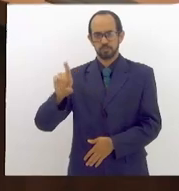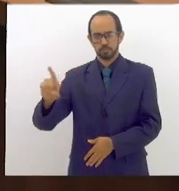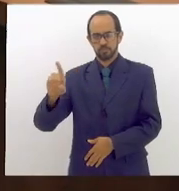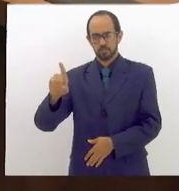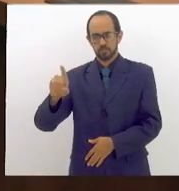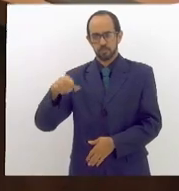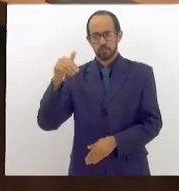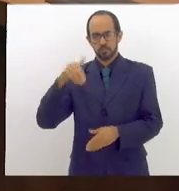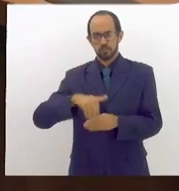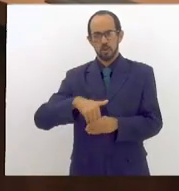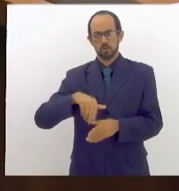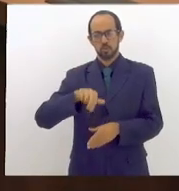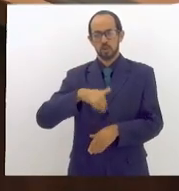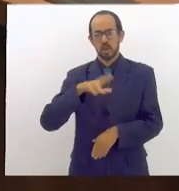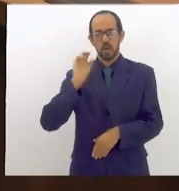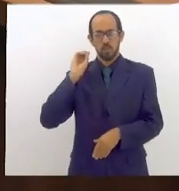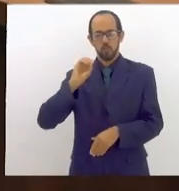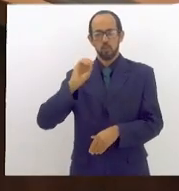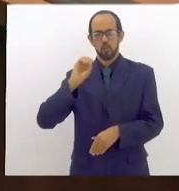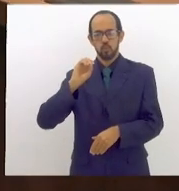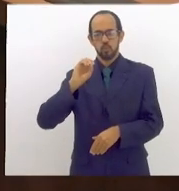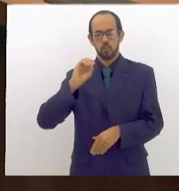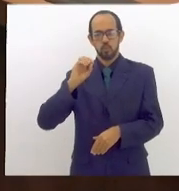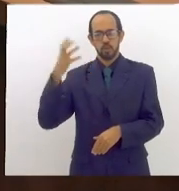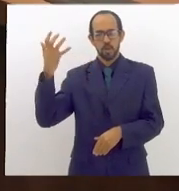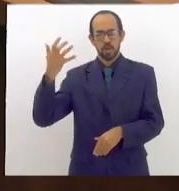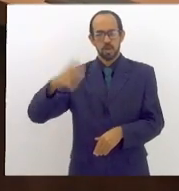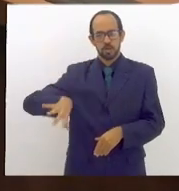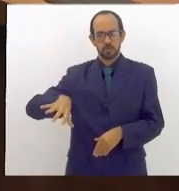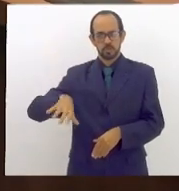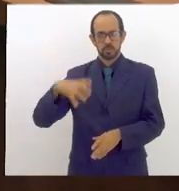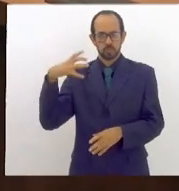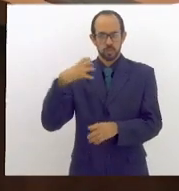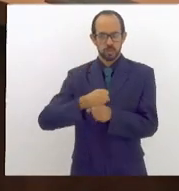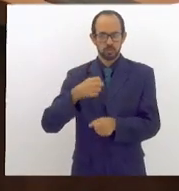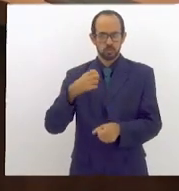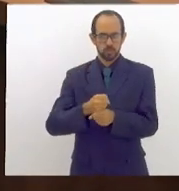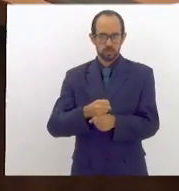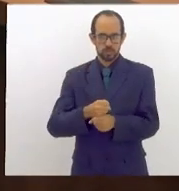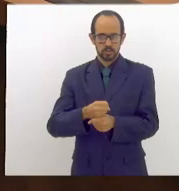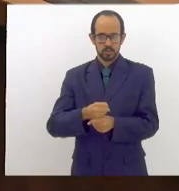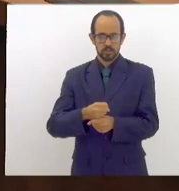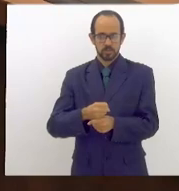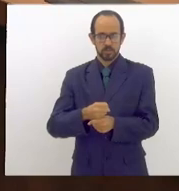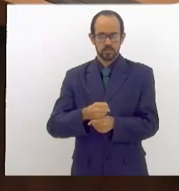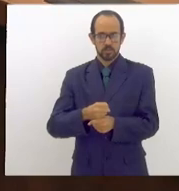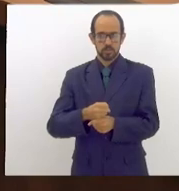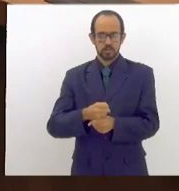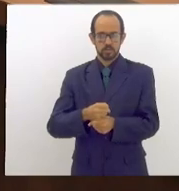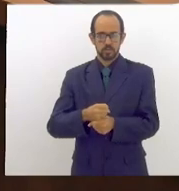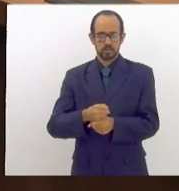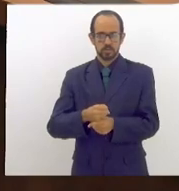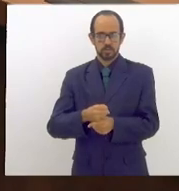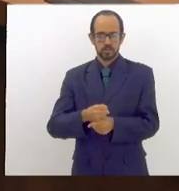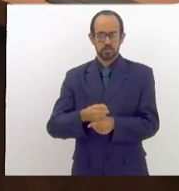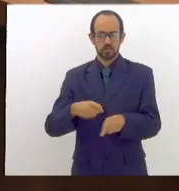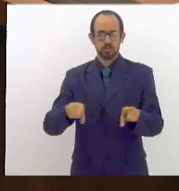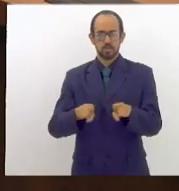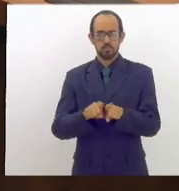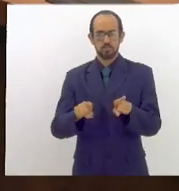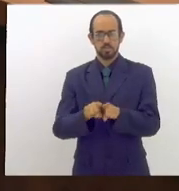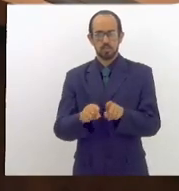voto não pela rejeição das contas senhor presidente e mostrando